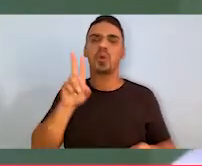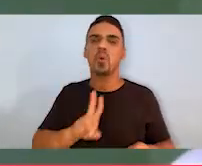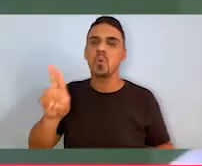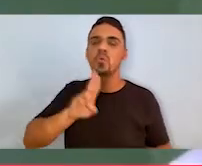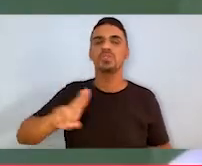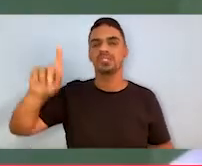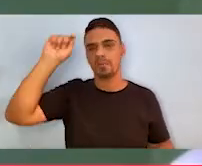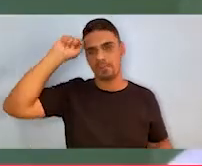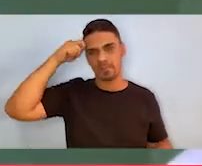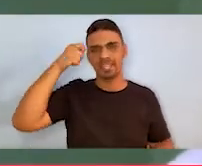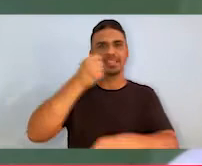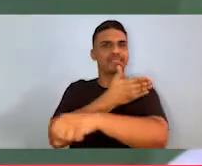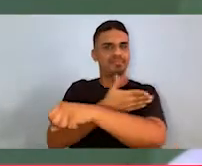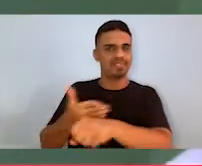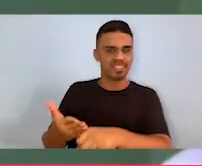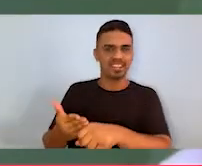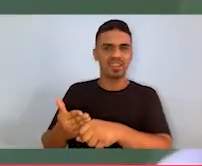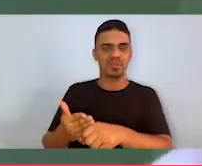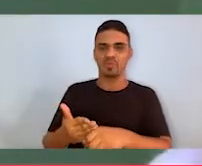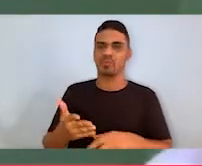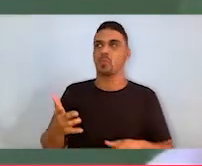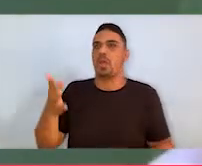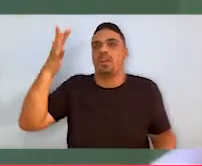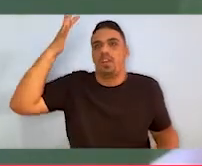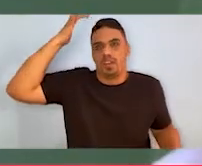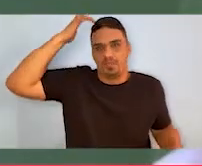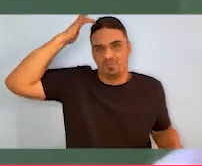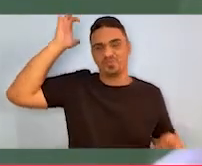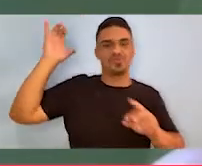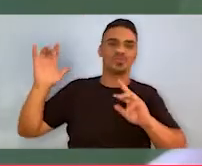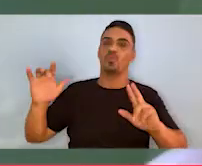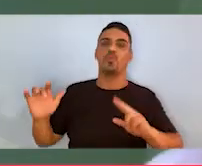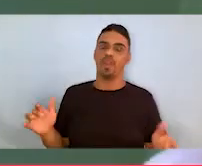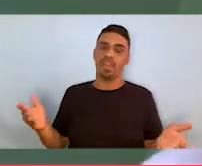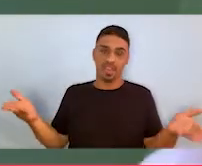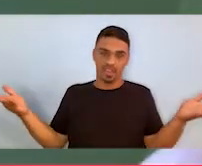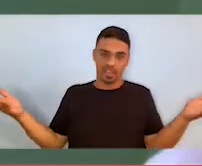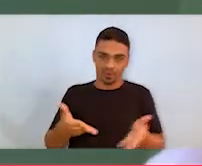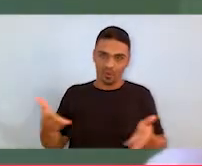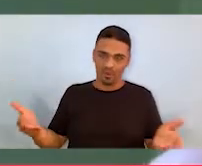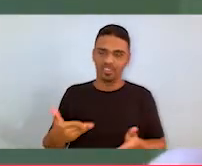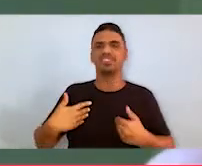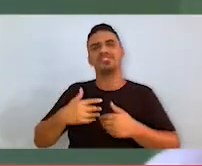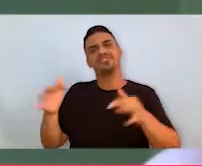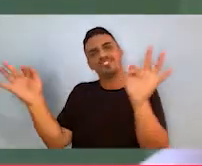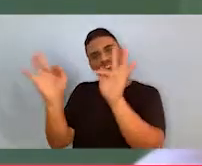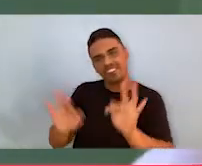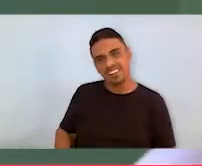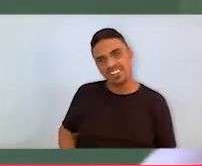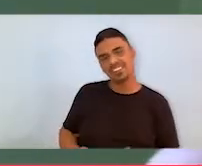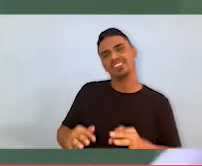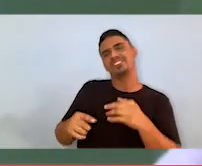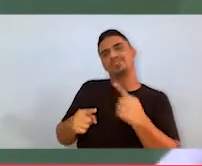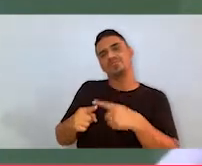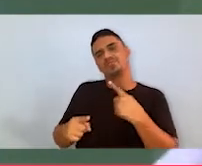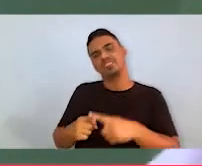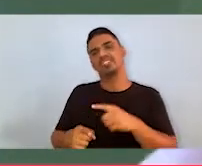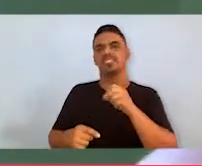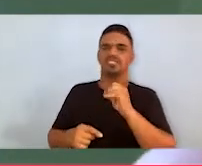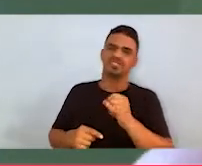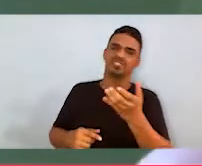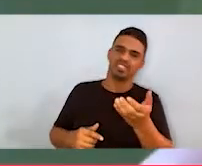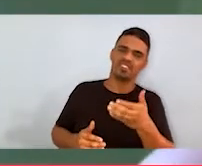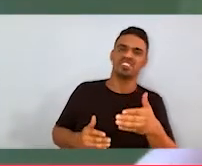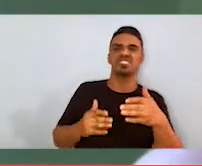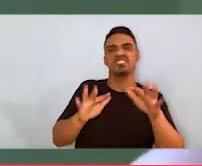muito absurdo. Então, hoje em dia, assim, chegamos num ponto feliz, assim, que você usa a limitação se você quiser. Se você quiser fazer aquela